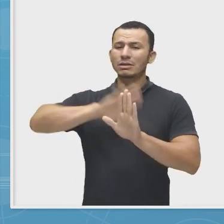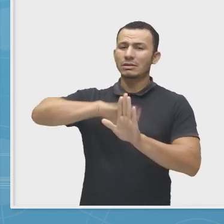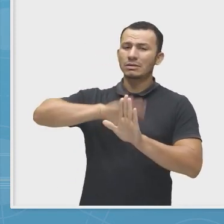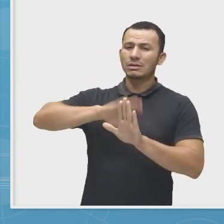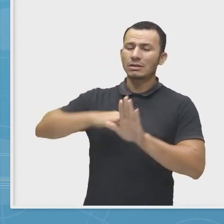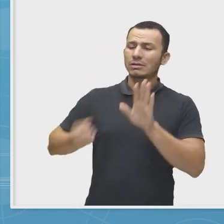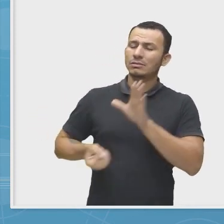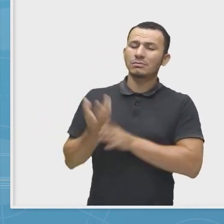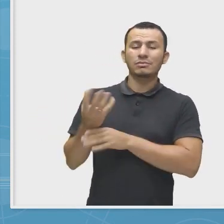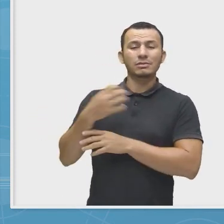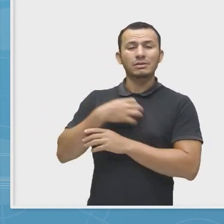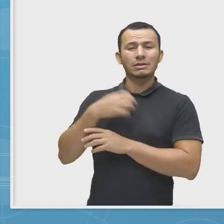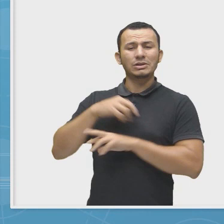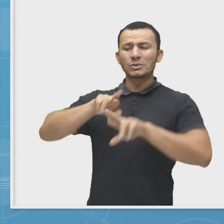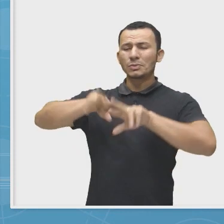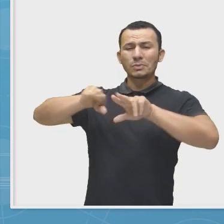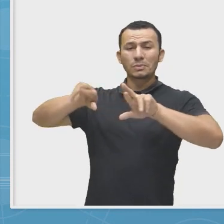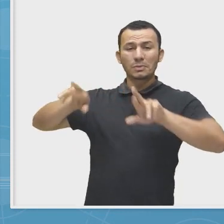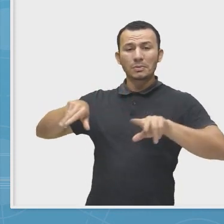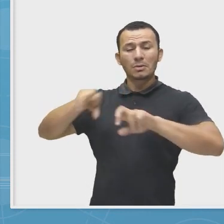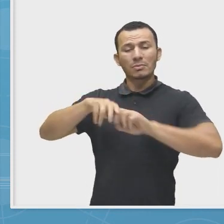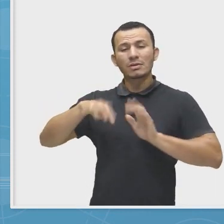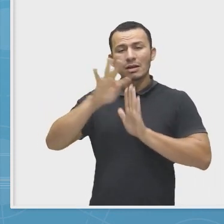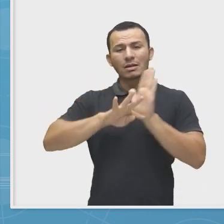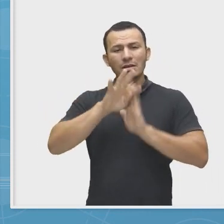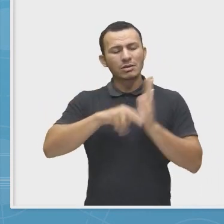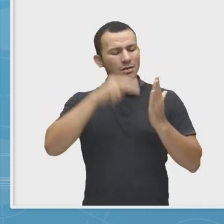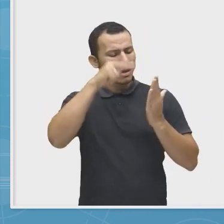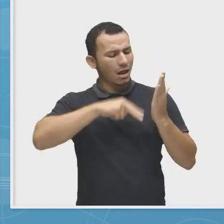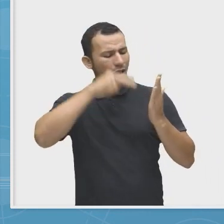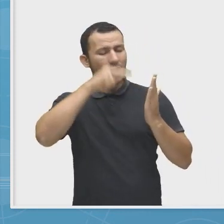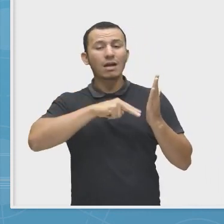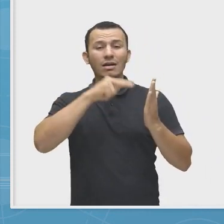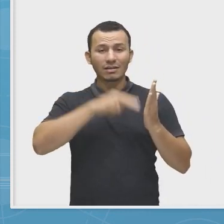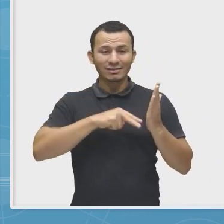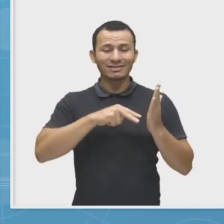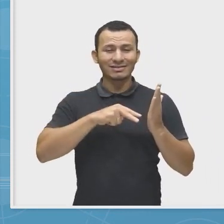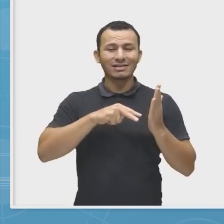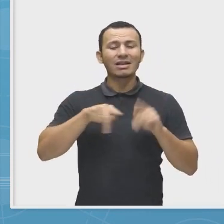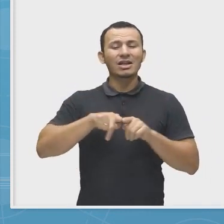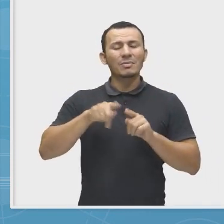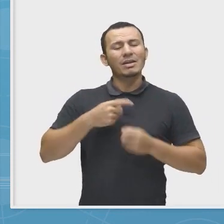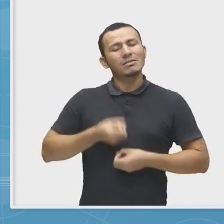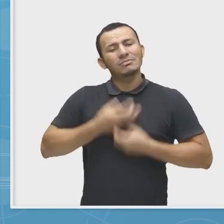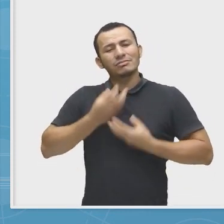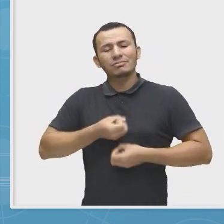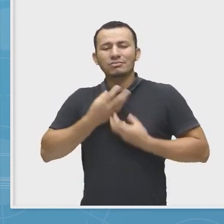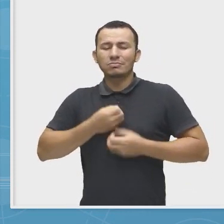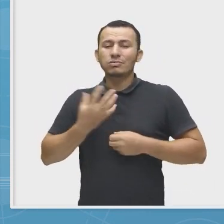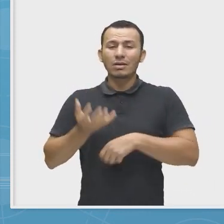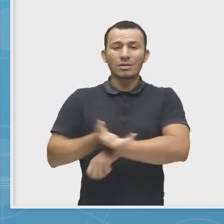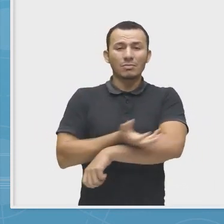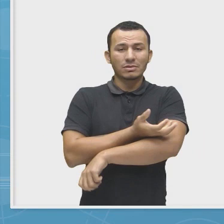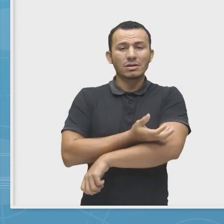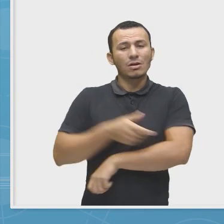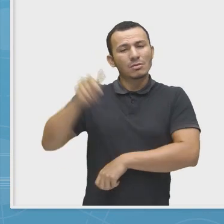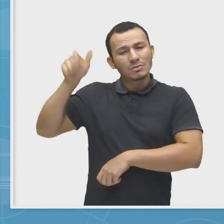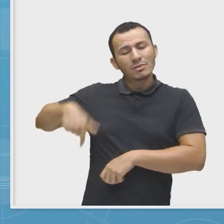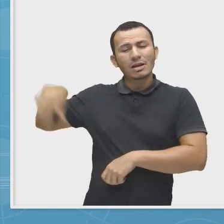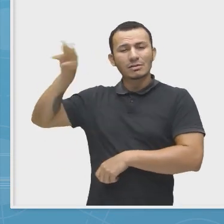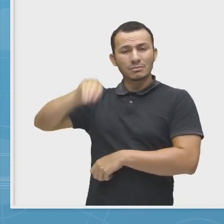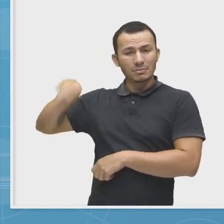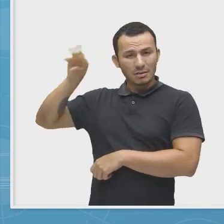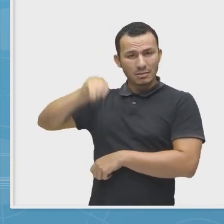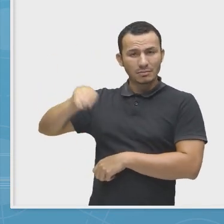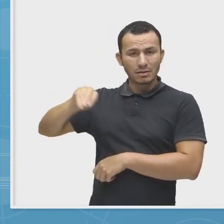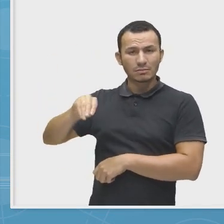diferentes efeitos de sentido por meio do texto escrito e ele vai expressar as emoções do eu lírico.